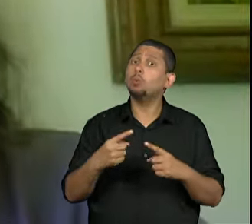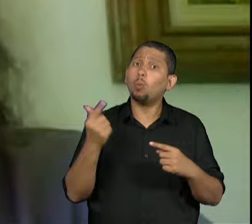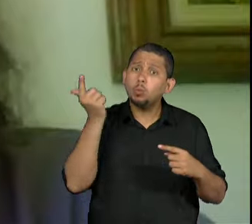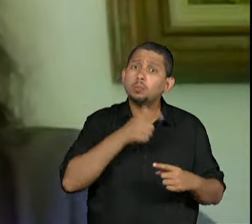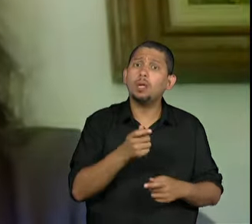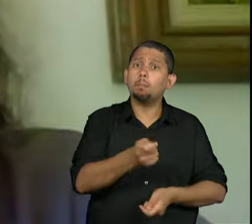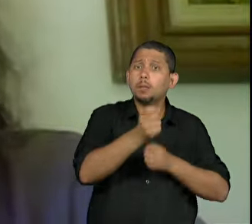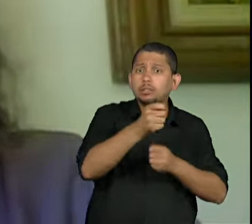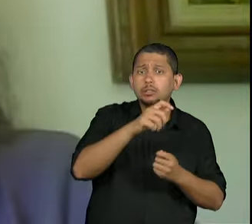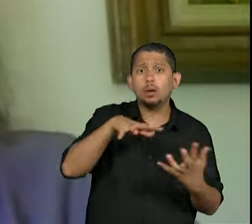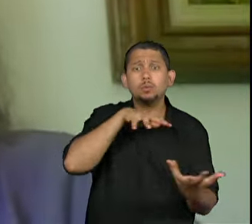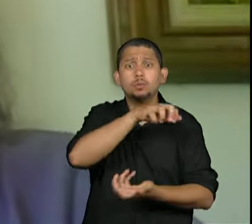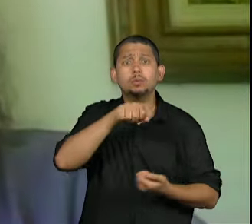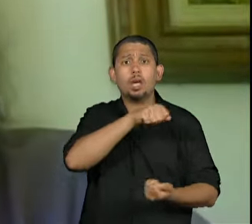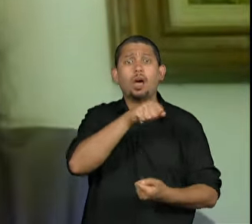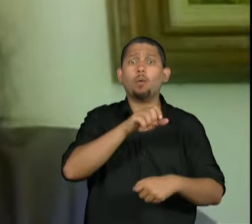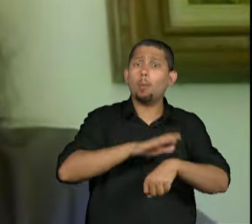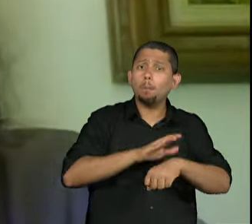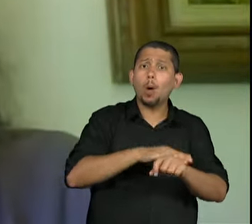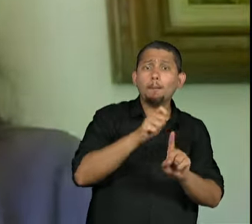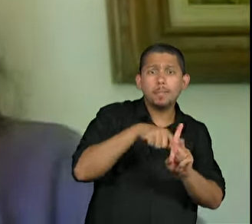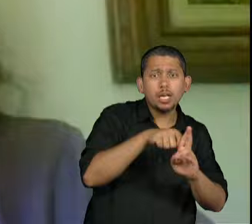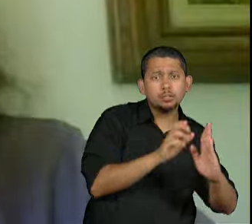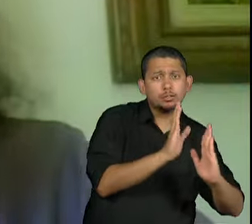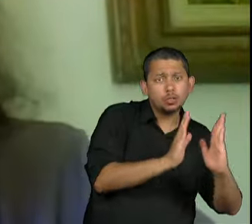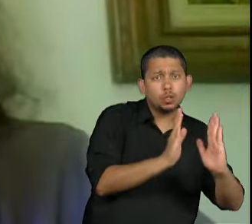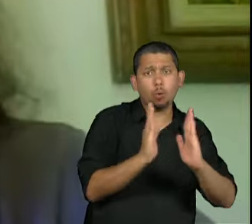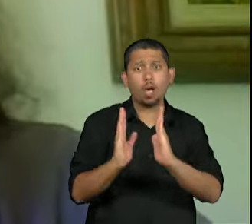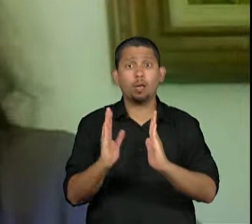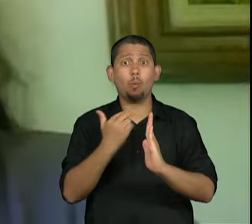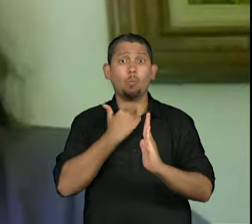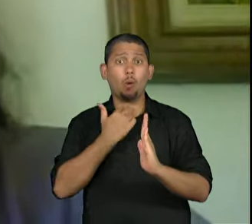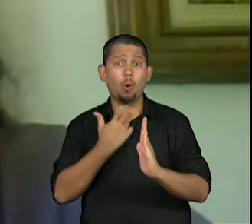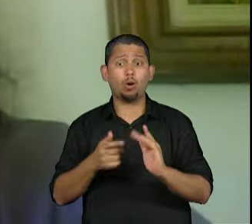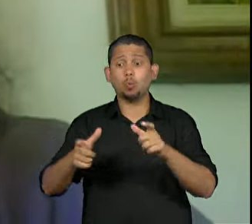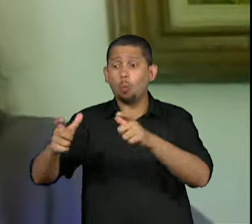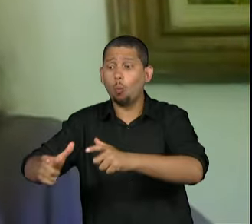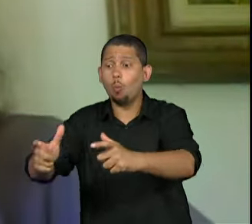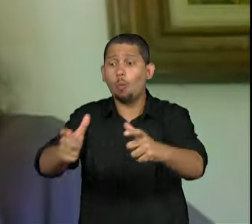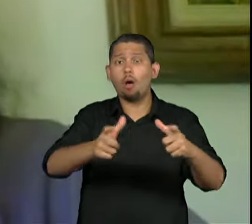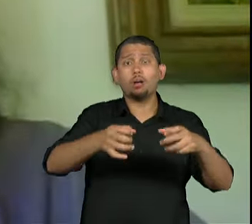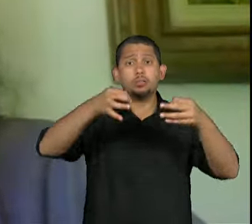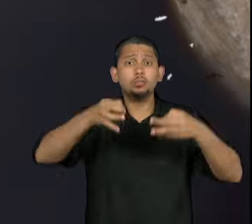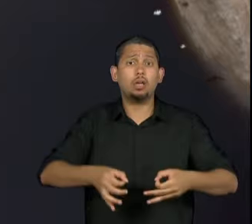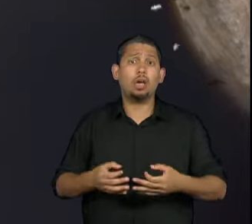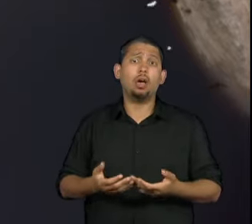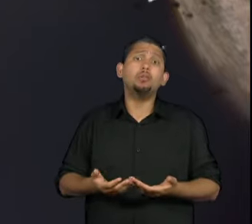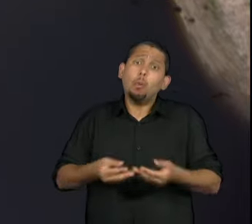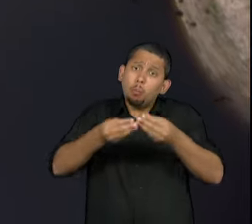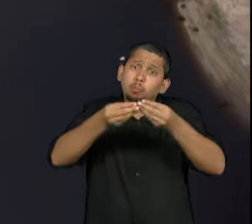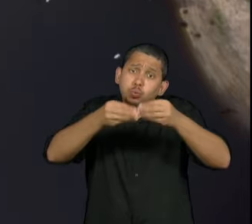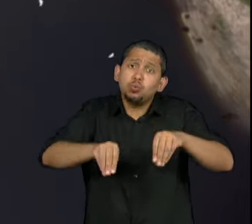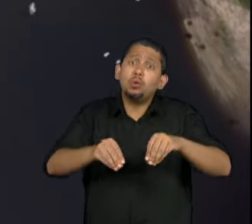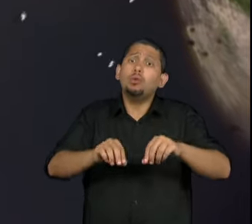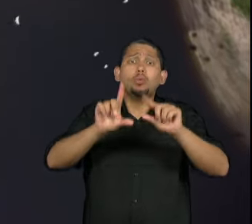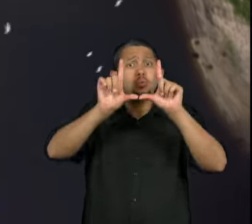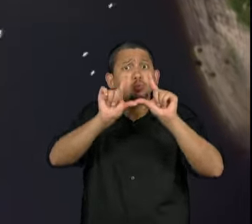épocas definidas de pesca, com petrechos definidos, com áreas definidas, e isso reduz o conflito absurdamente.